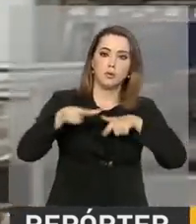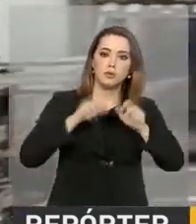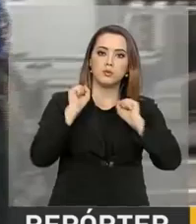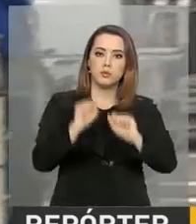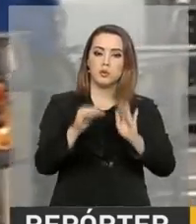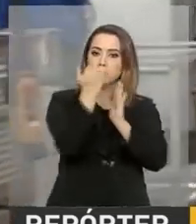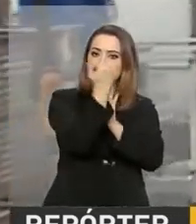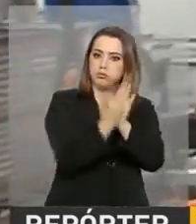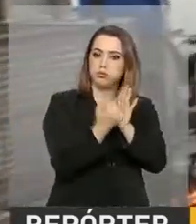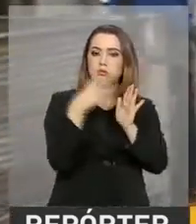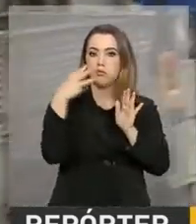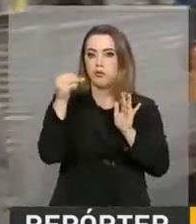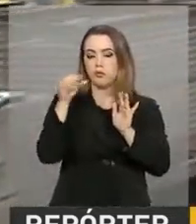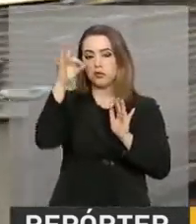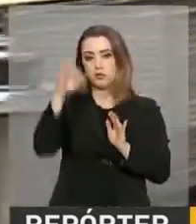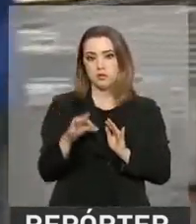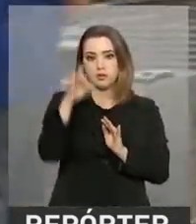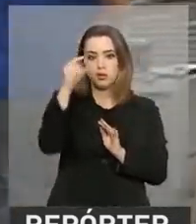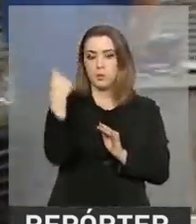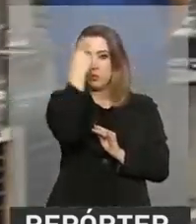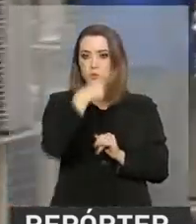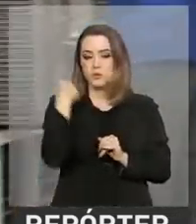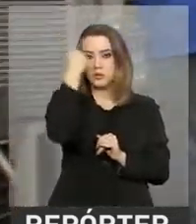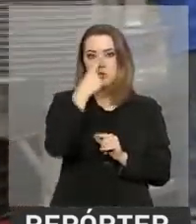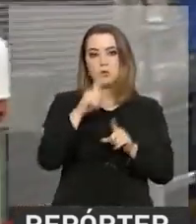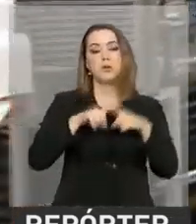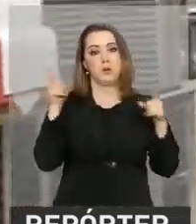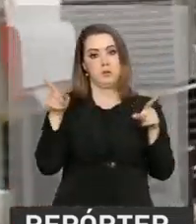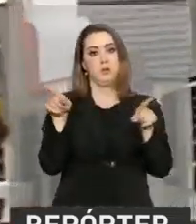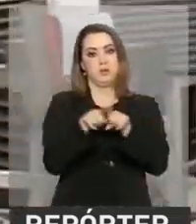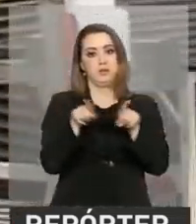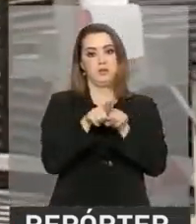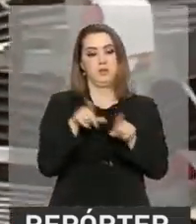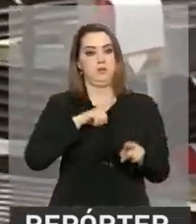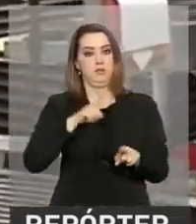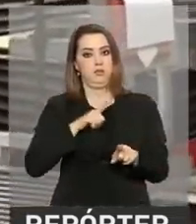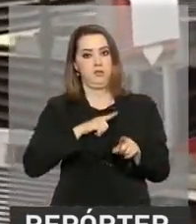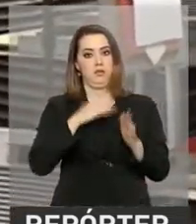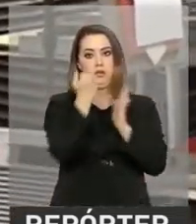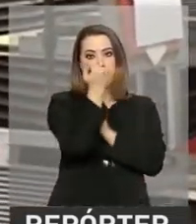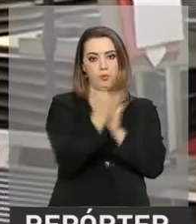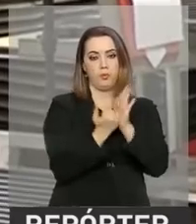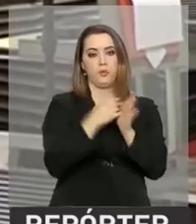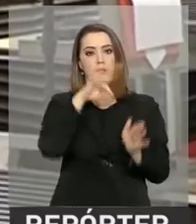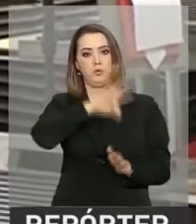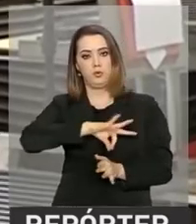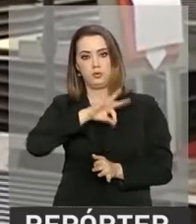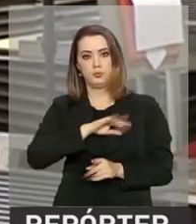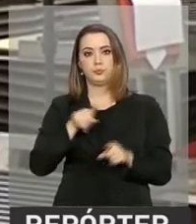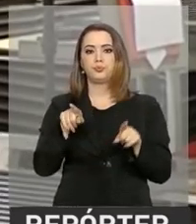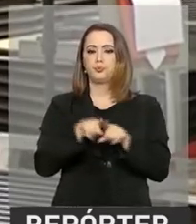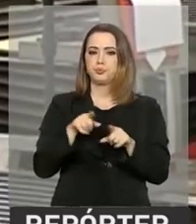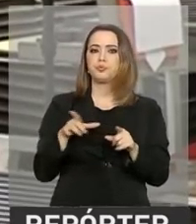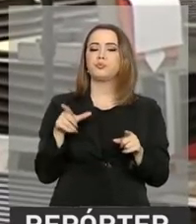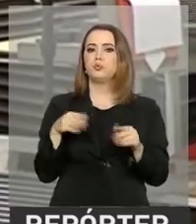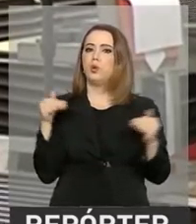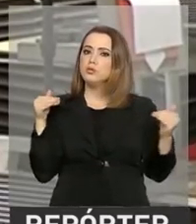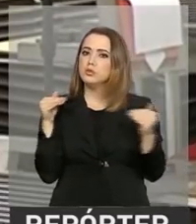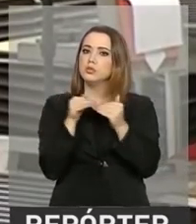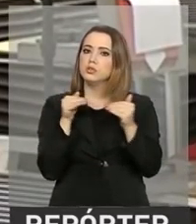até 30% com redução proporcional do salário para isso é preciso celebrar um acordo coletivo de trabalho